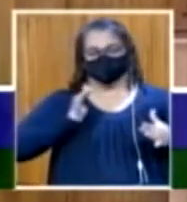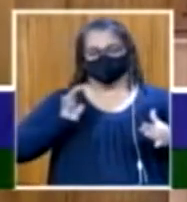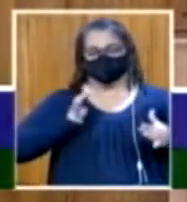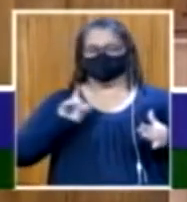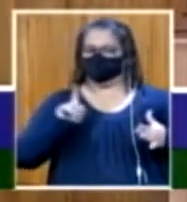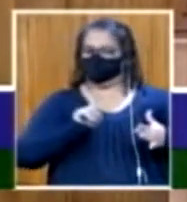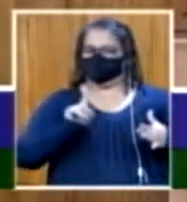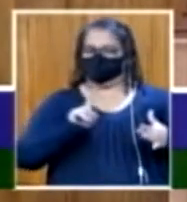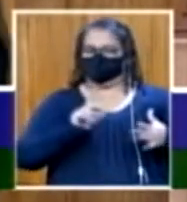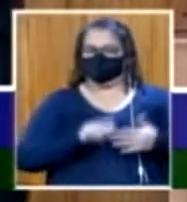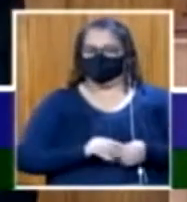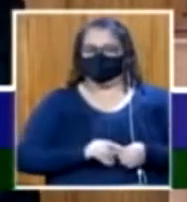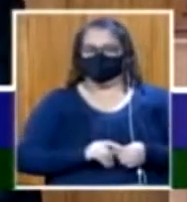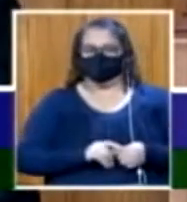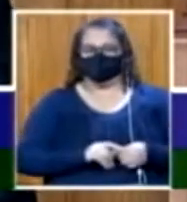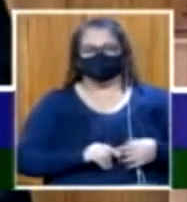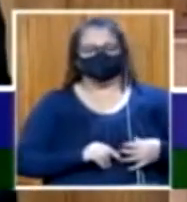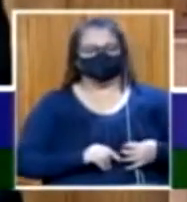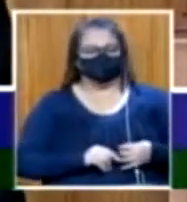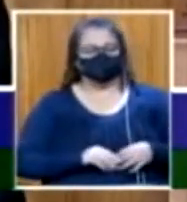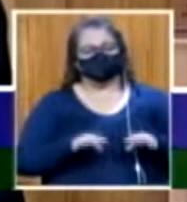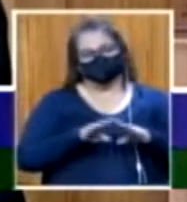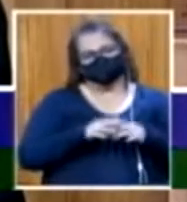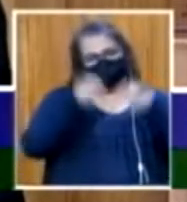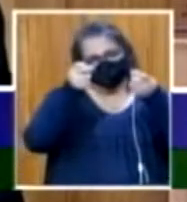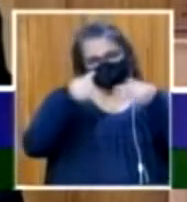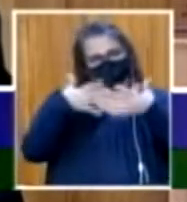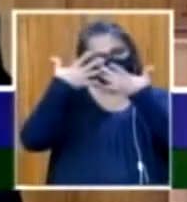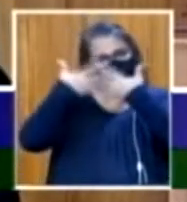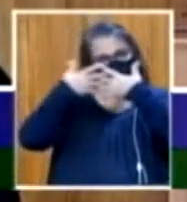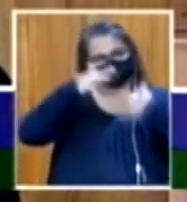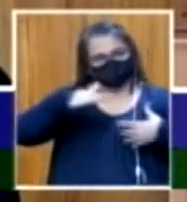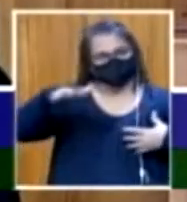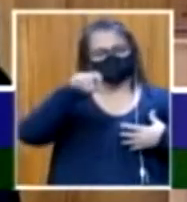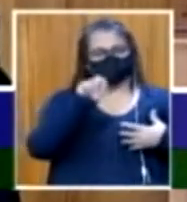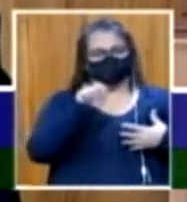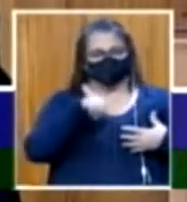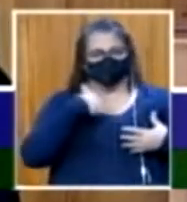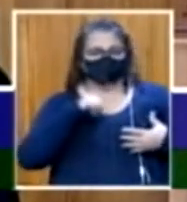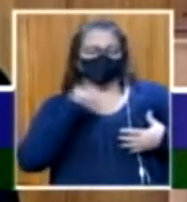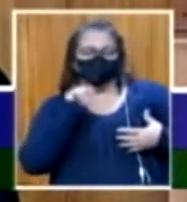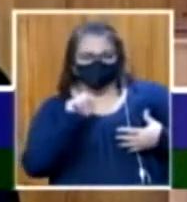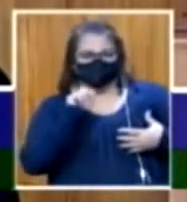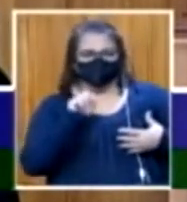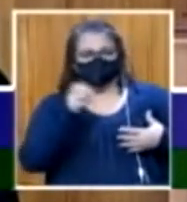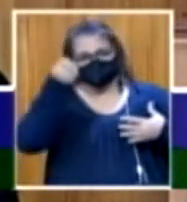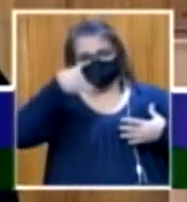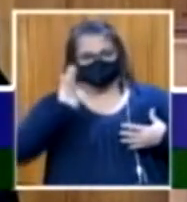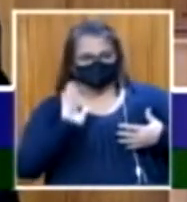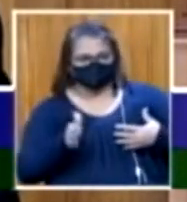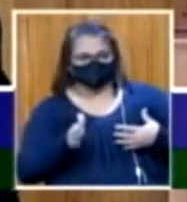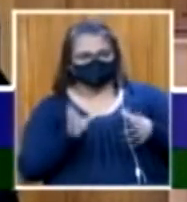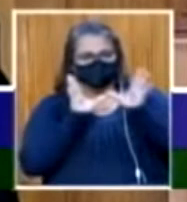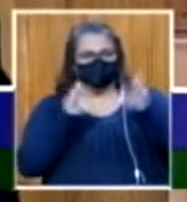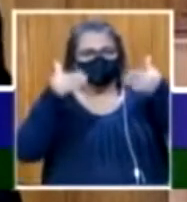isso. E gostaria de deixar um ponto para reflexão. Nós temos, como eu disse, um foco